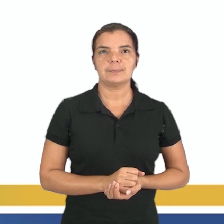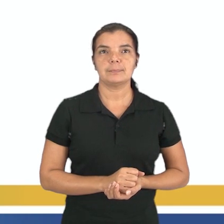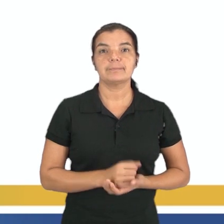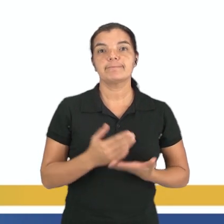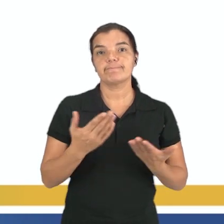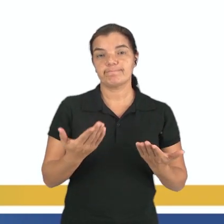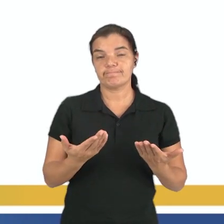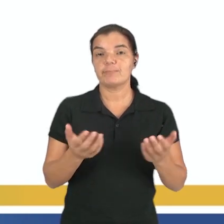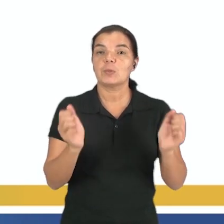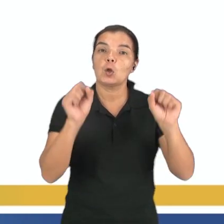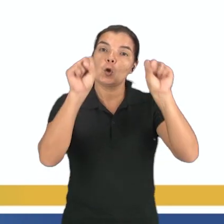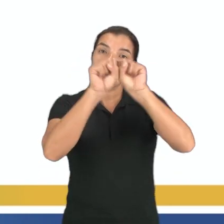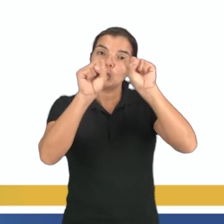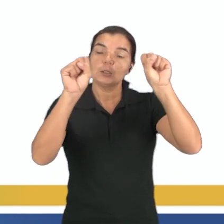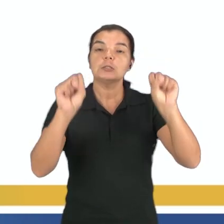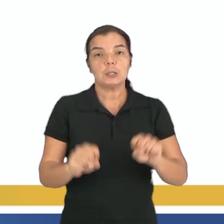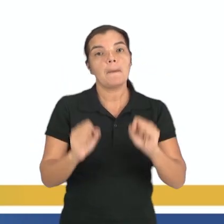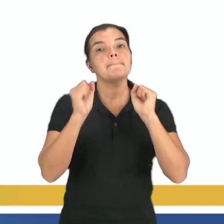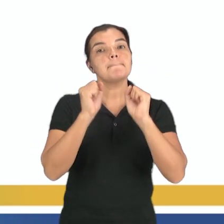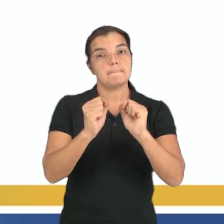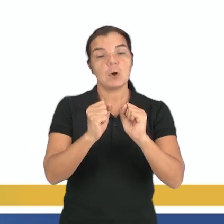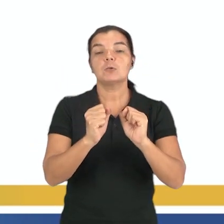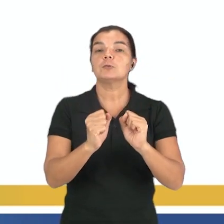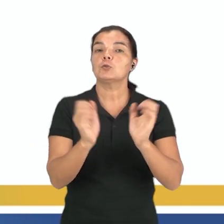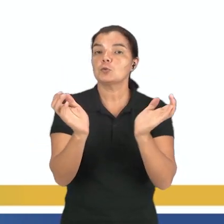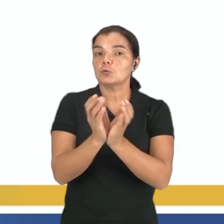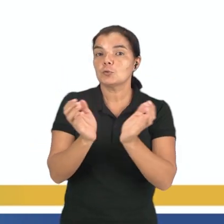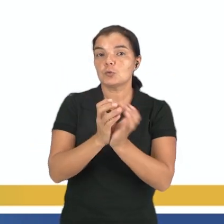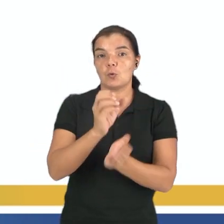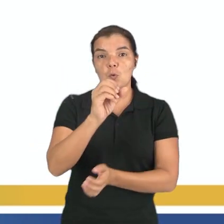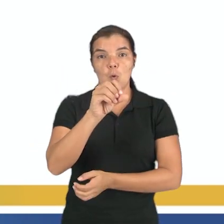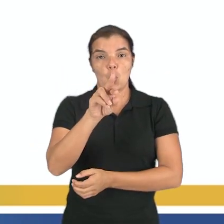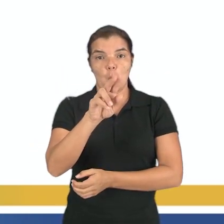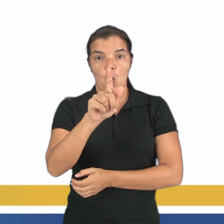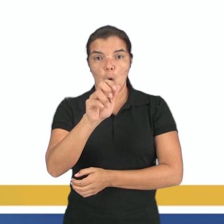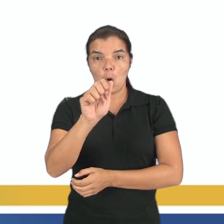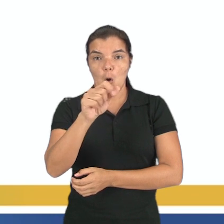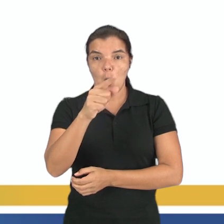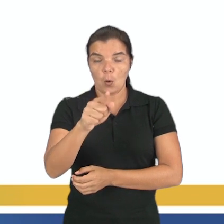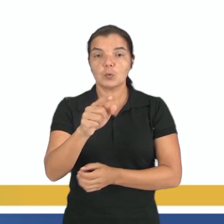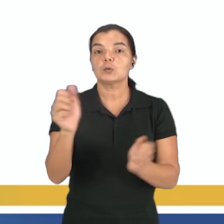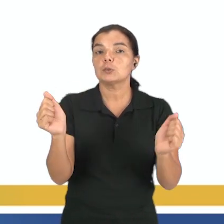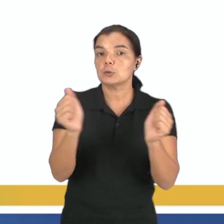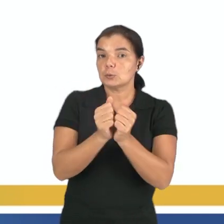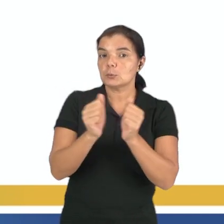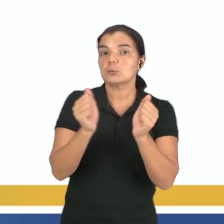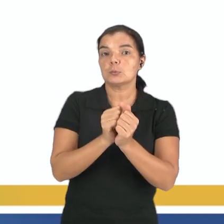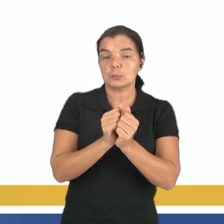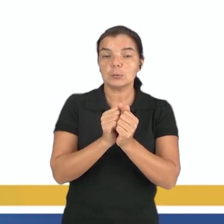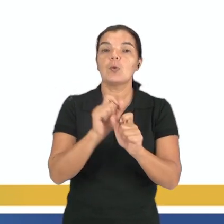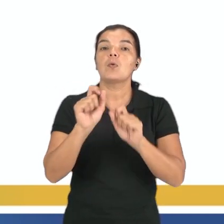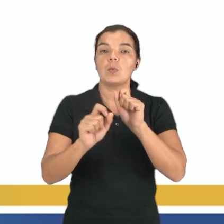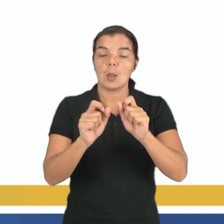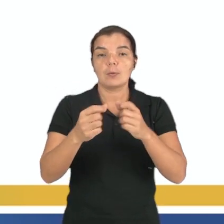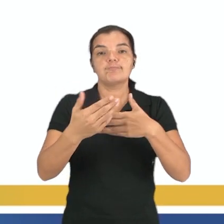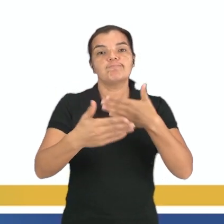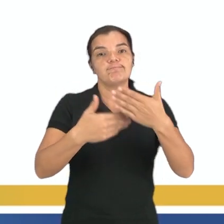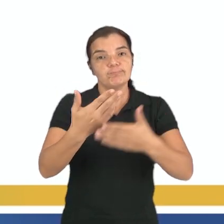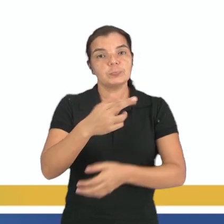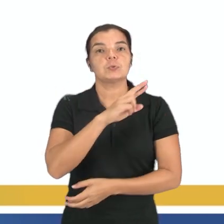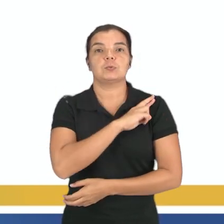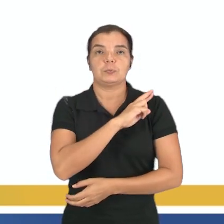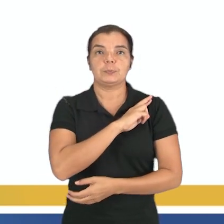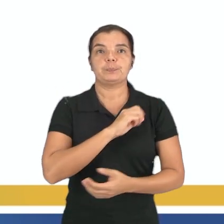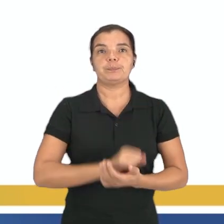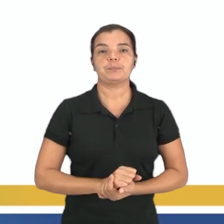Nesse caso, um sistema, ele pode ser definido por um conjunto de órgãos que juntos estão desempenhando uma determinada